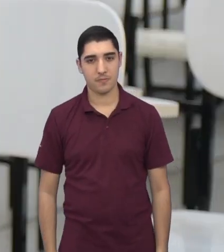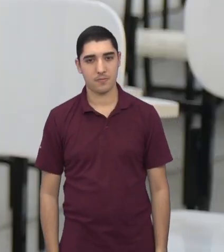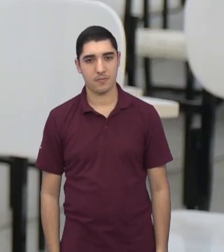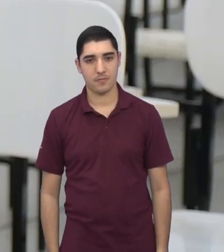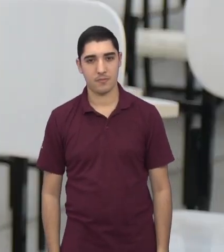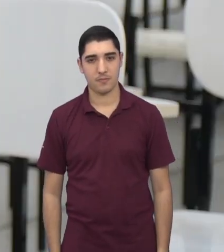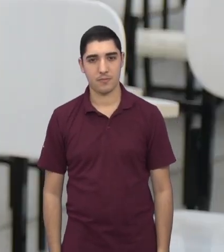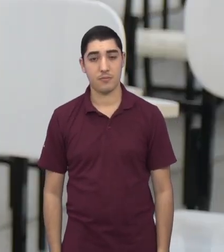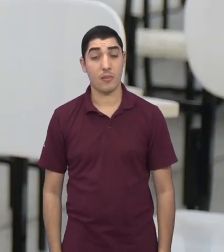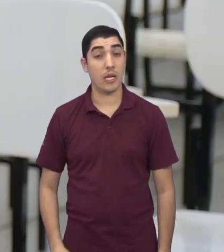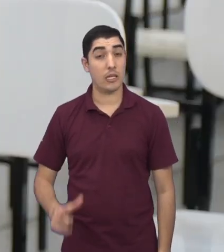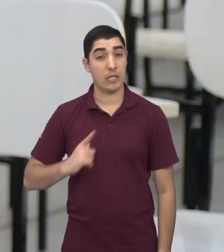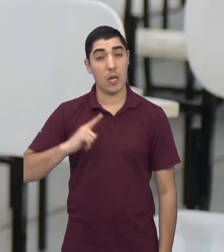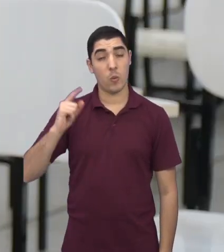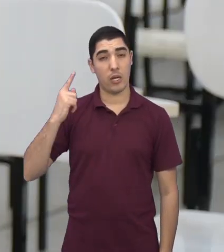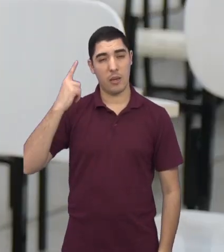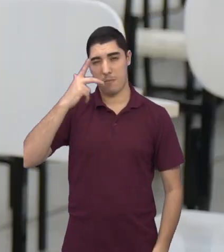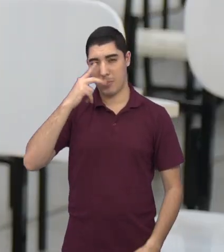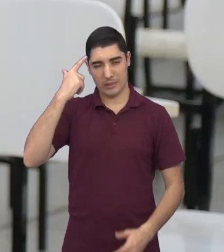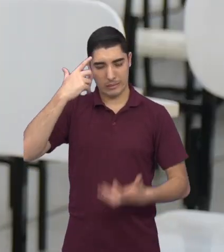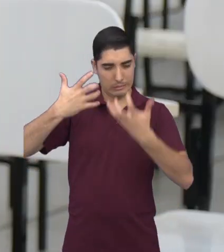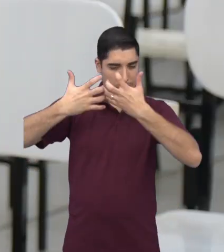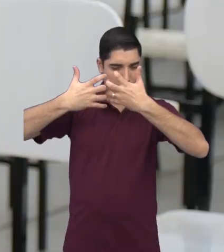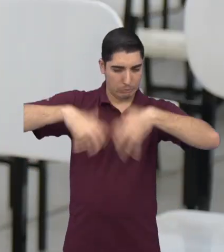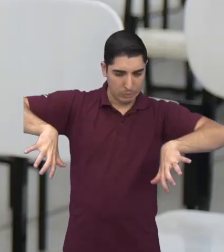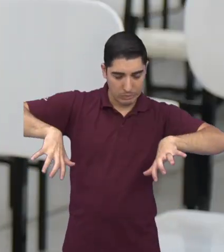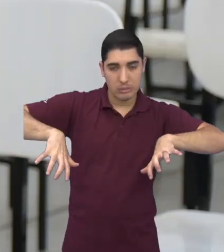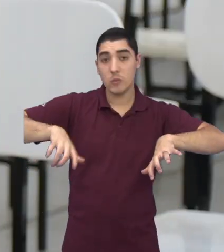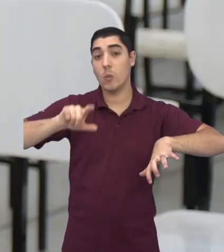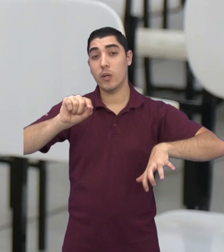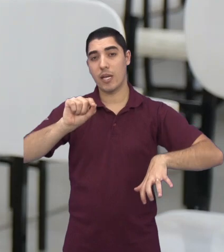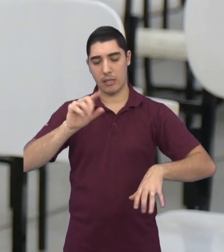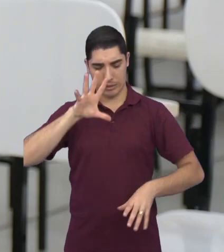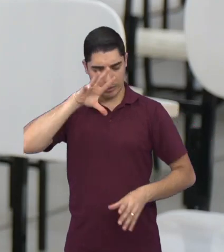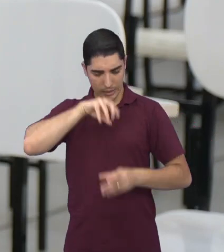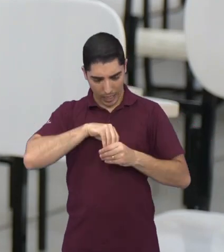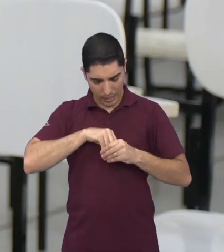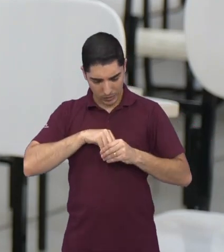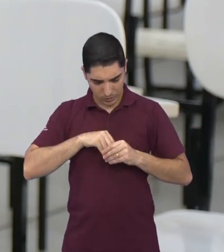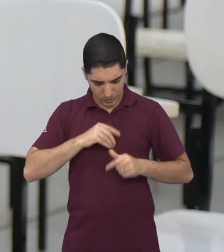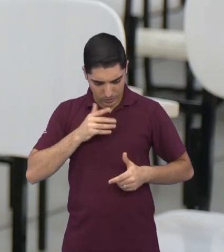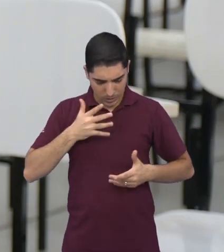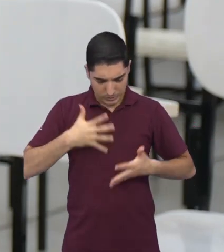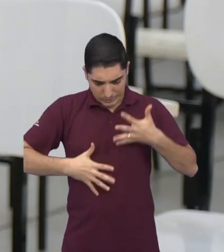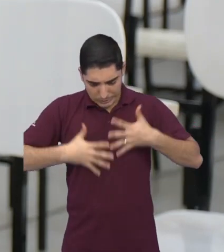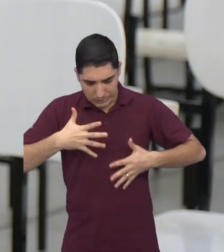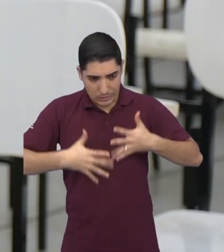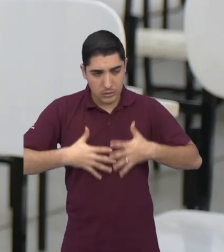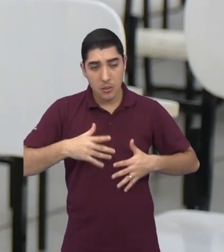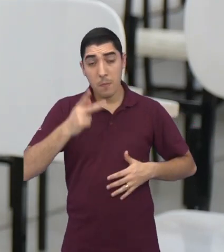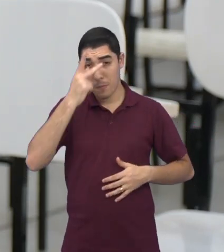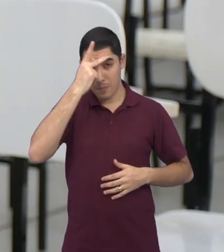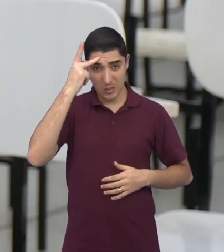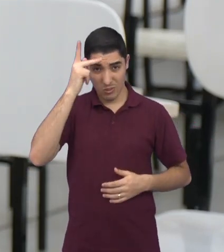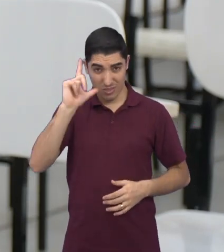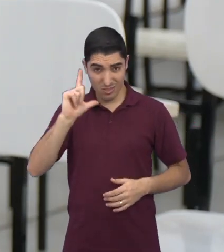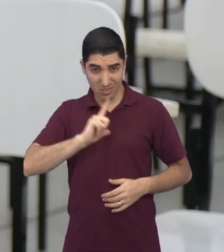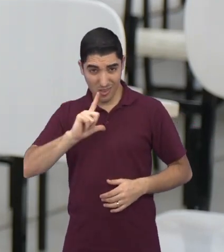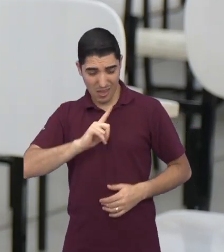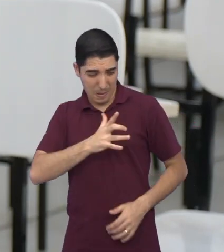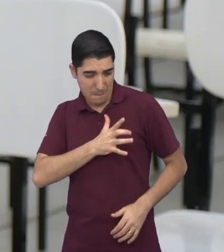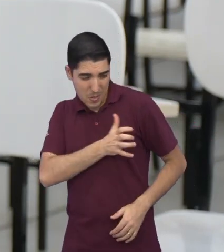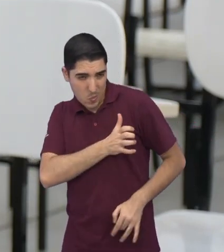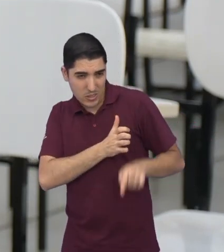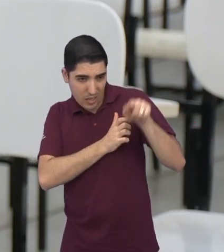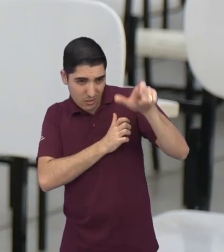um paradoxo ou uma profunda contradição interna. Sabe por quê? Porque a pessoa que é preconceituosa contra